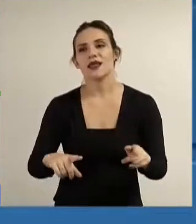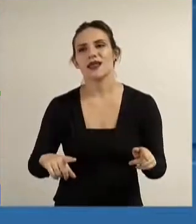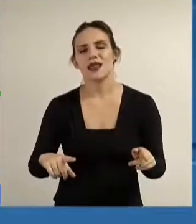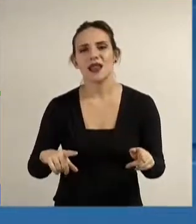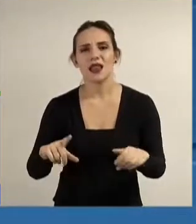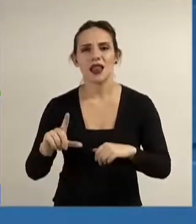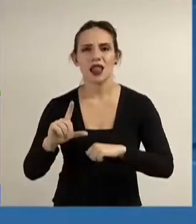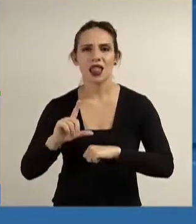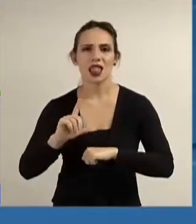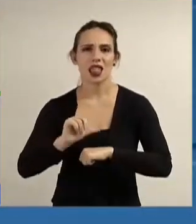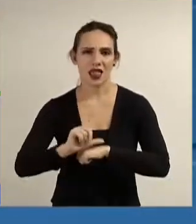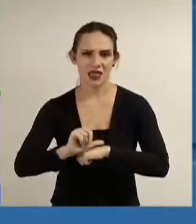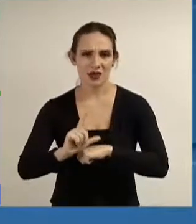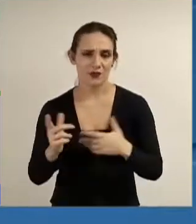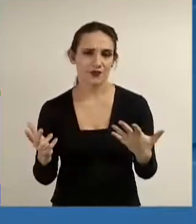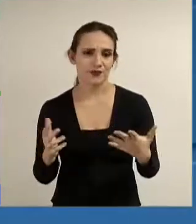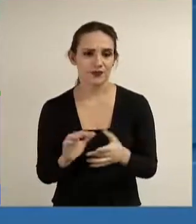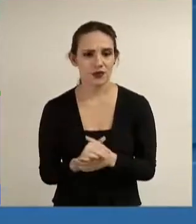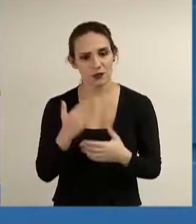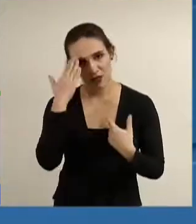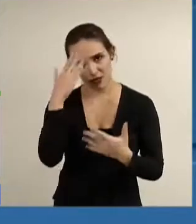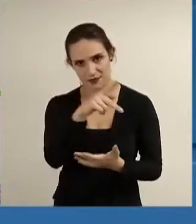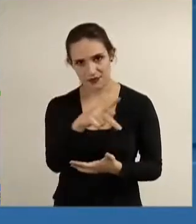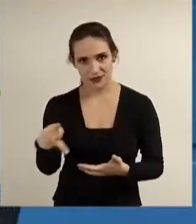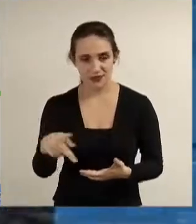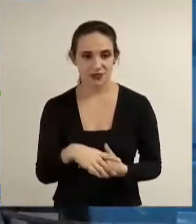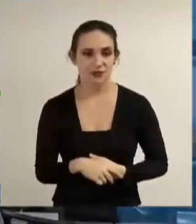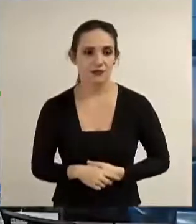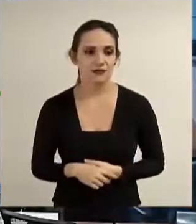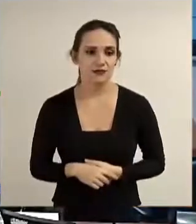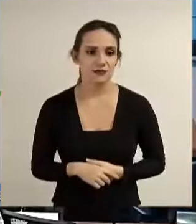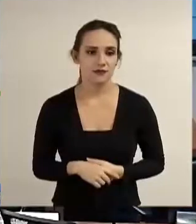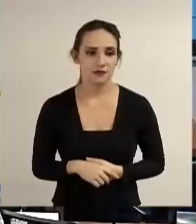para que participem, nem que seja um dia. Muito obrigado, senhor presidente.